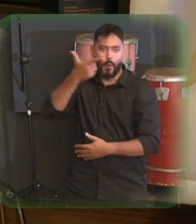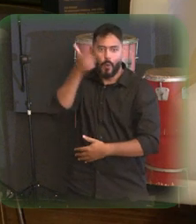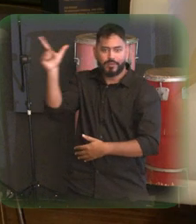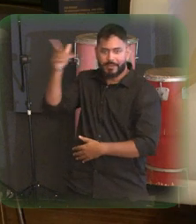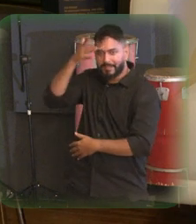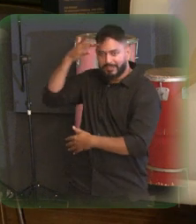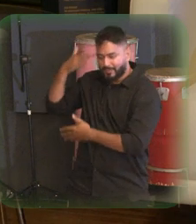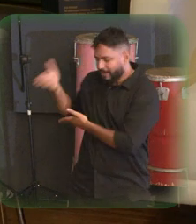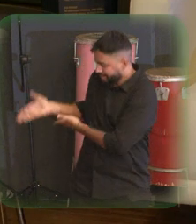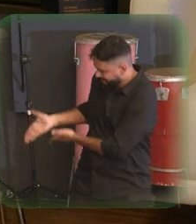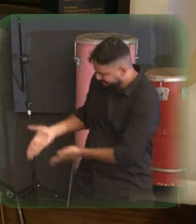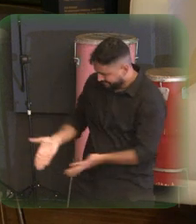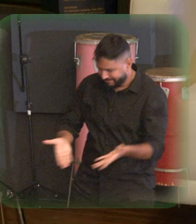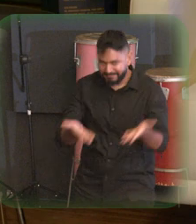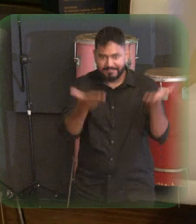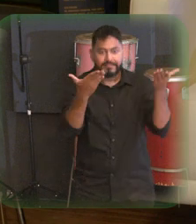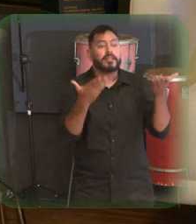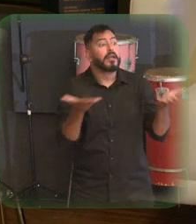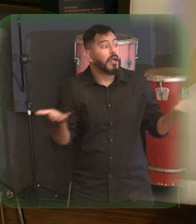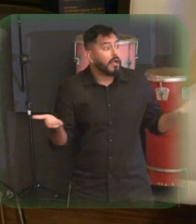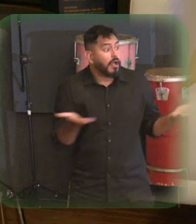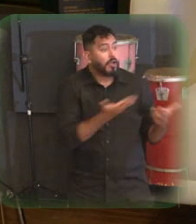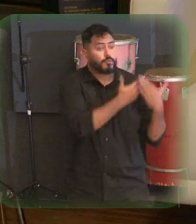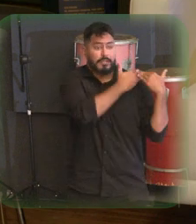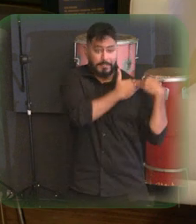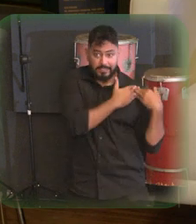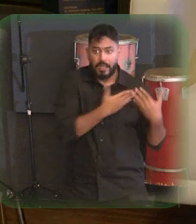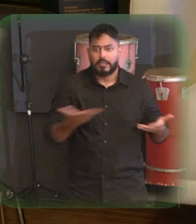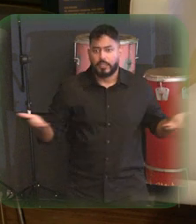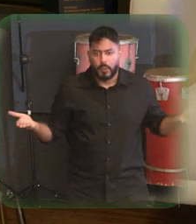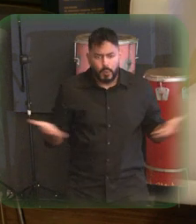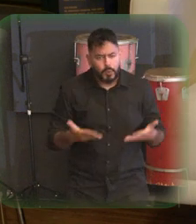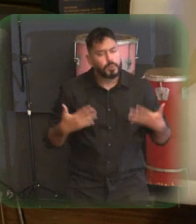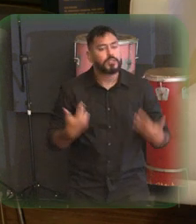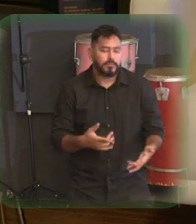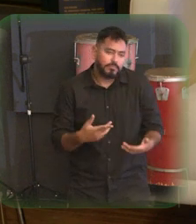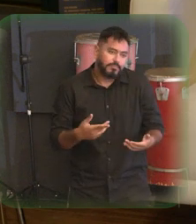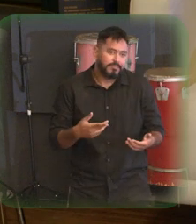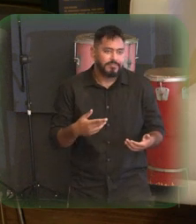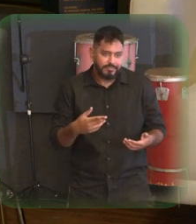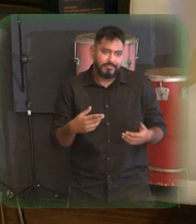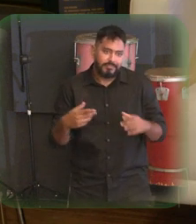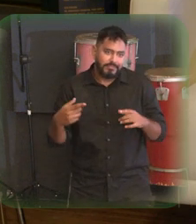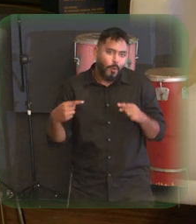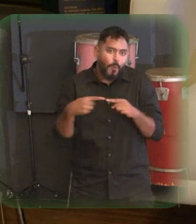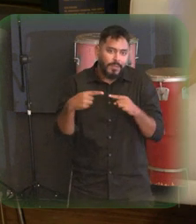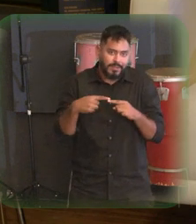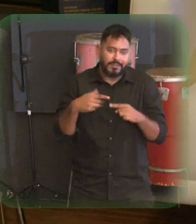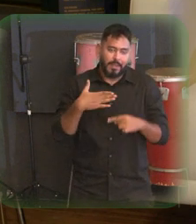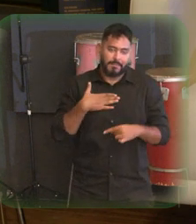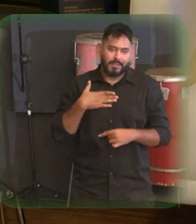é essa responsabilidade que a gente tem aqui hoje, e é a partir dessa ideia que eu vou fazer minha fala, né?